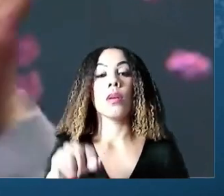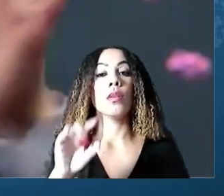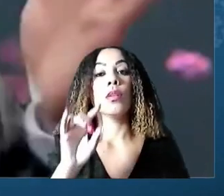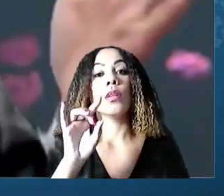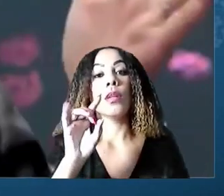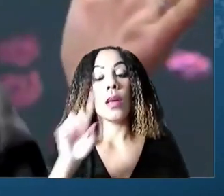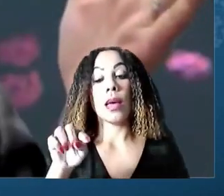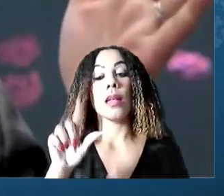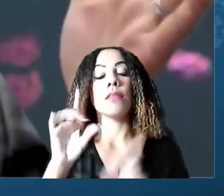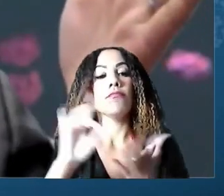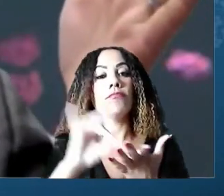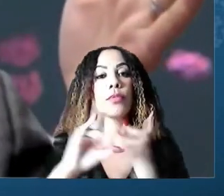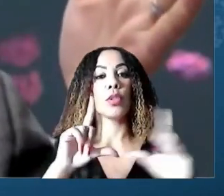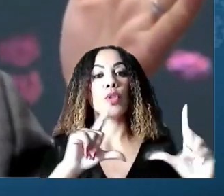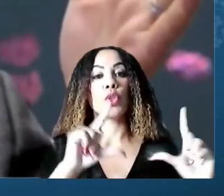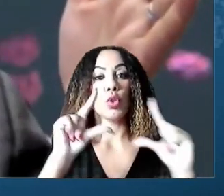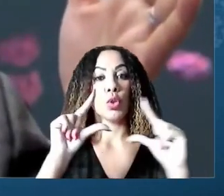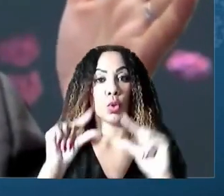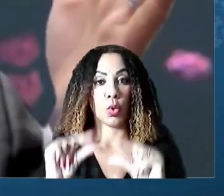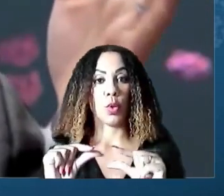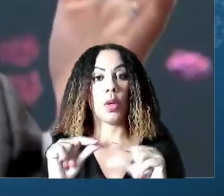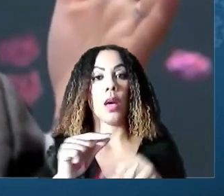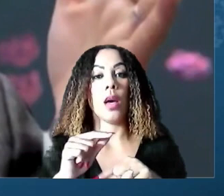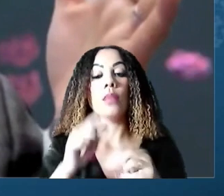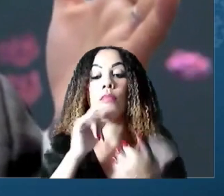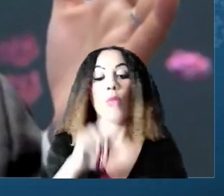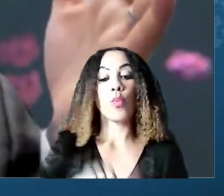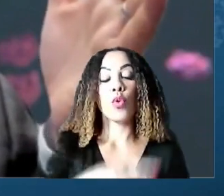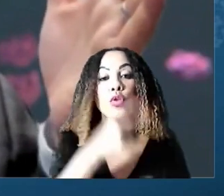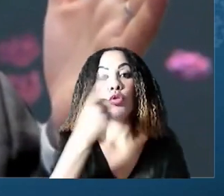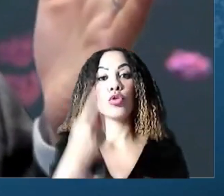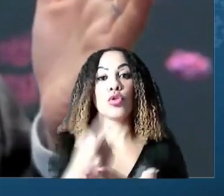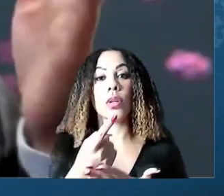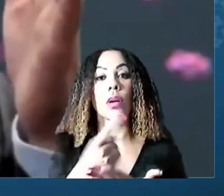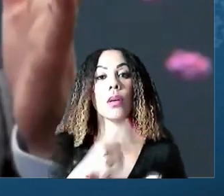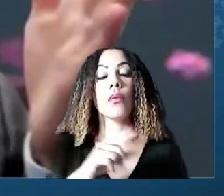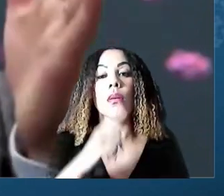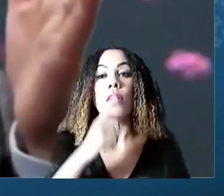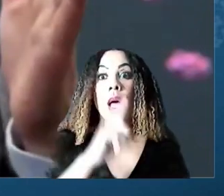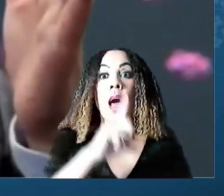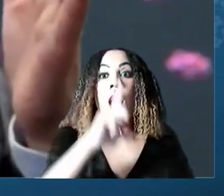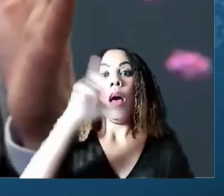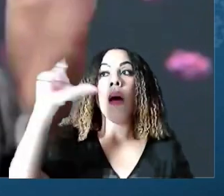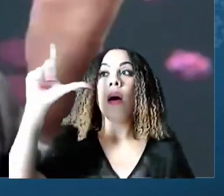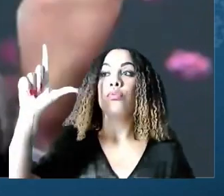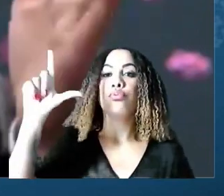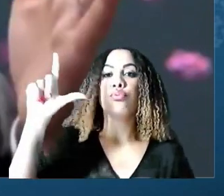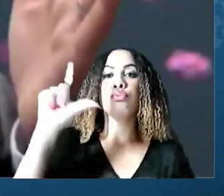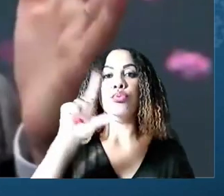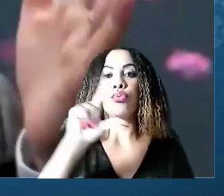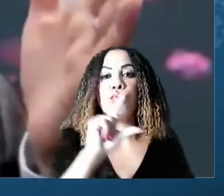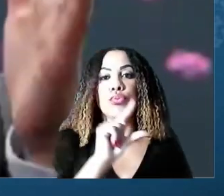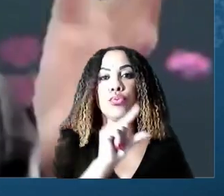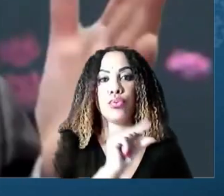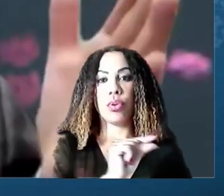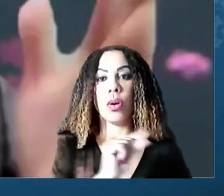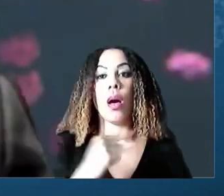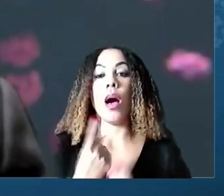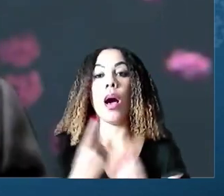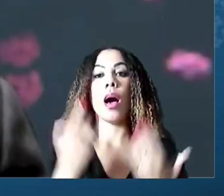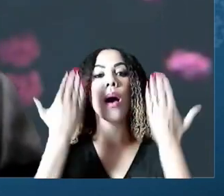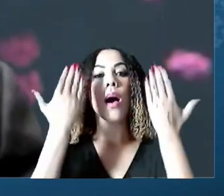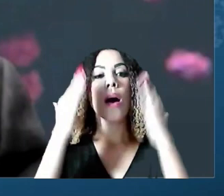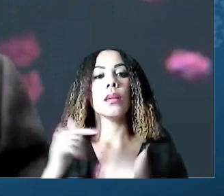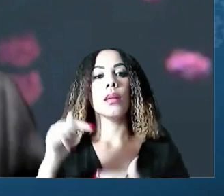que reduz ao longo do dia, reduz a pressão sanguínea ao longo do dia. Estamos analisando aqui o aumento